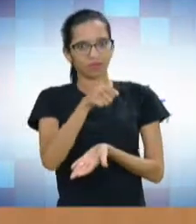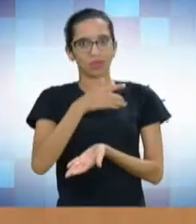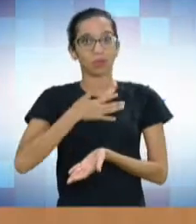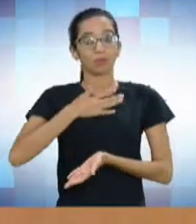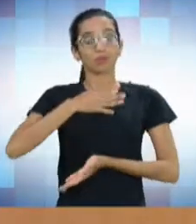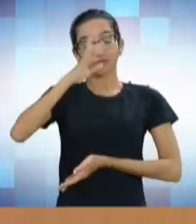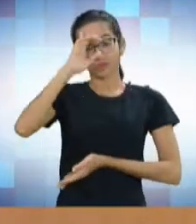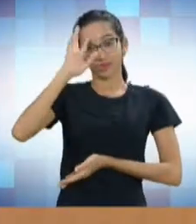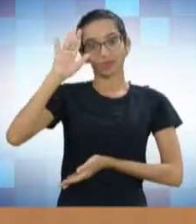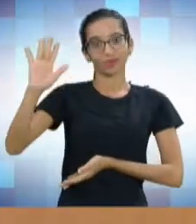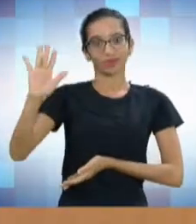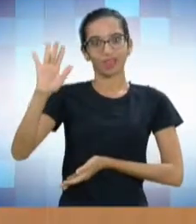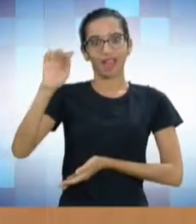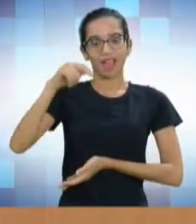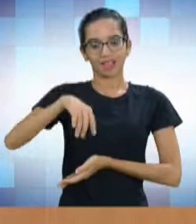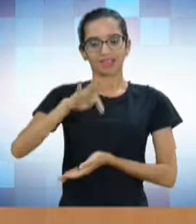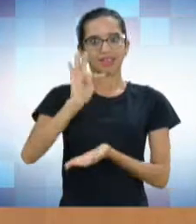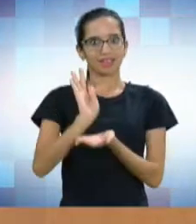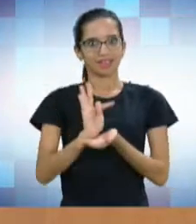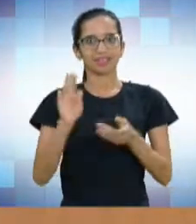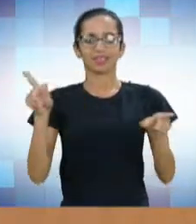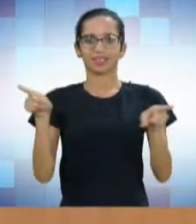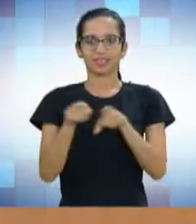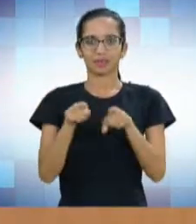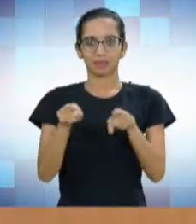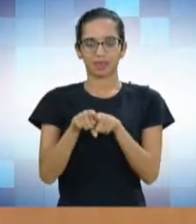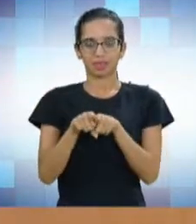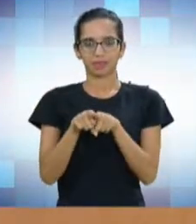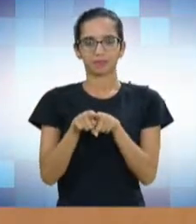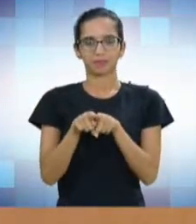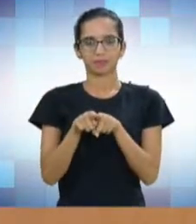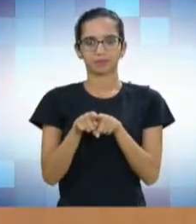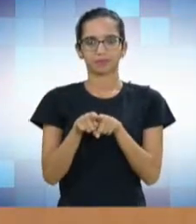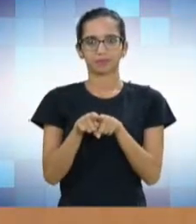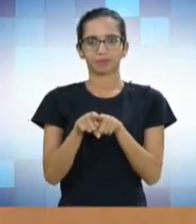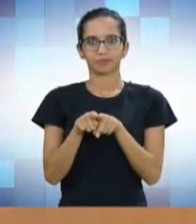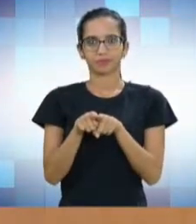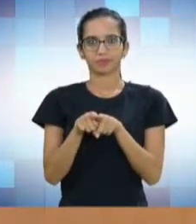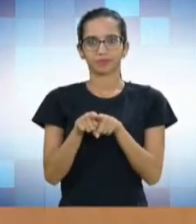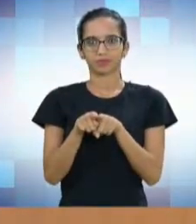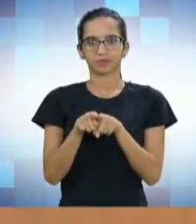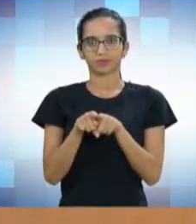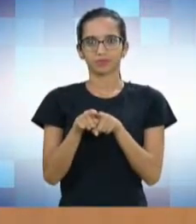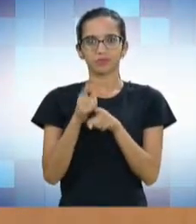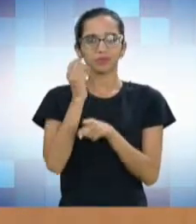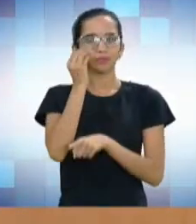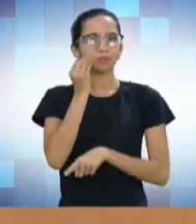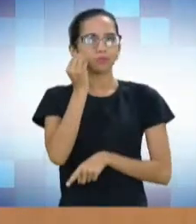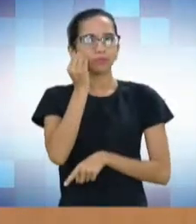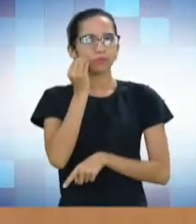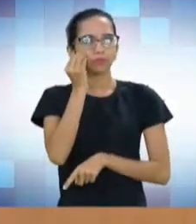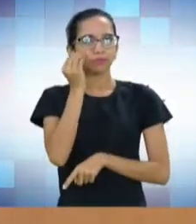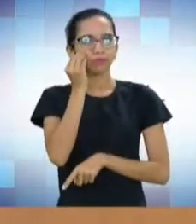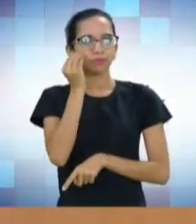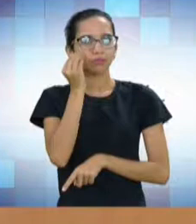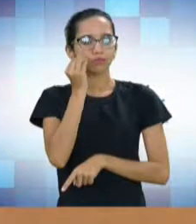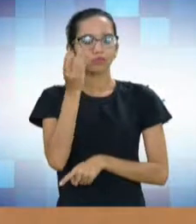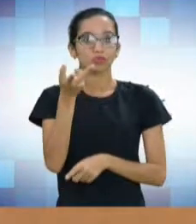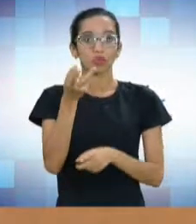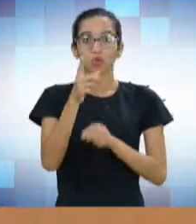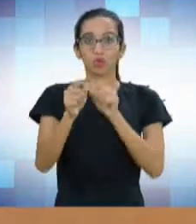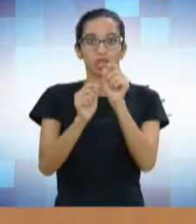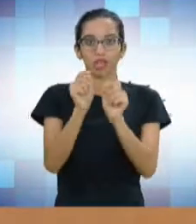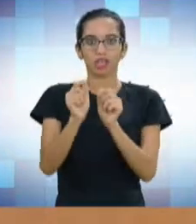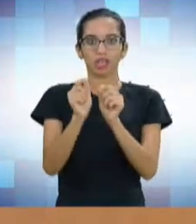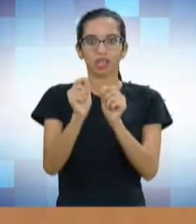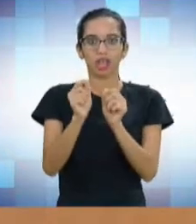certeza teresina também é tentar viver esse sonho que nós transformarmos teresina